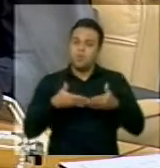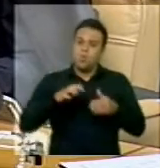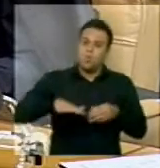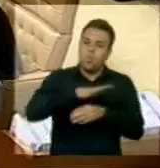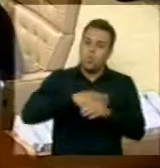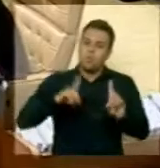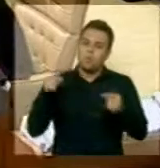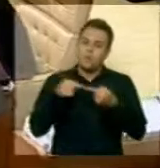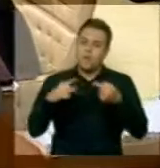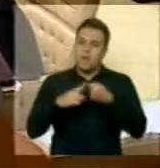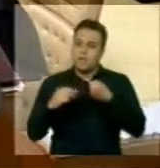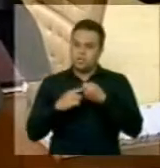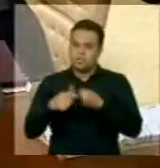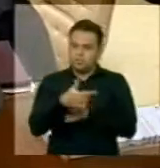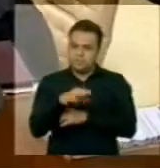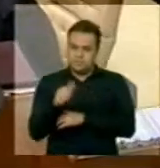os artigos